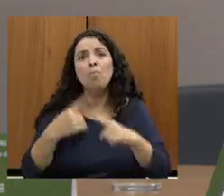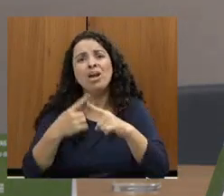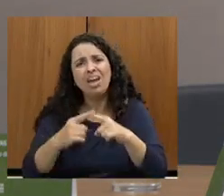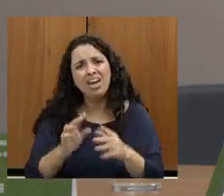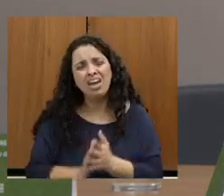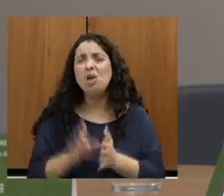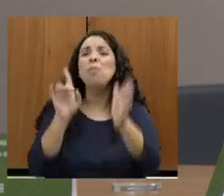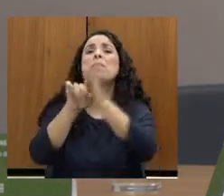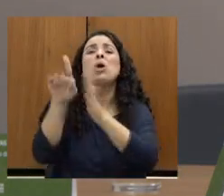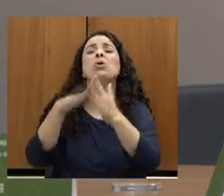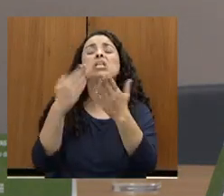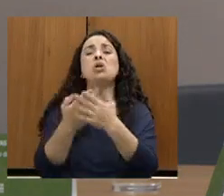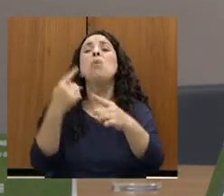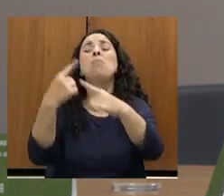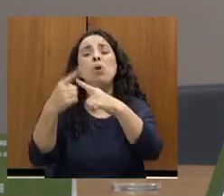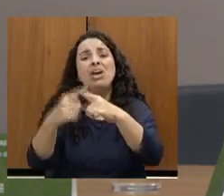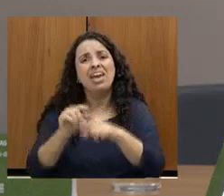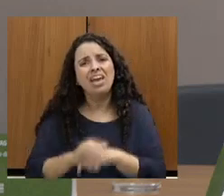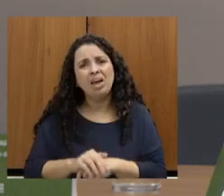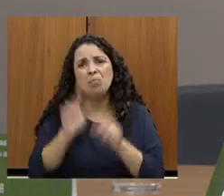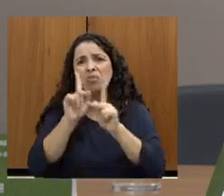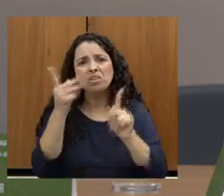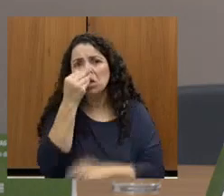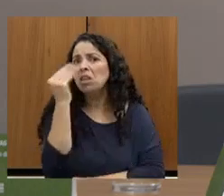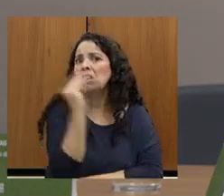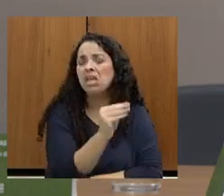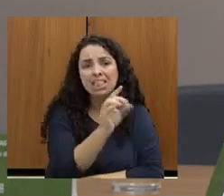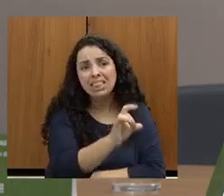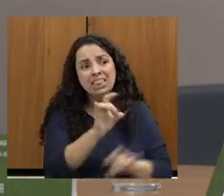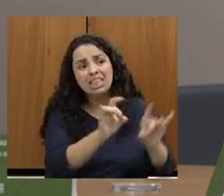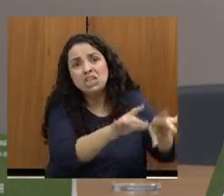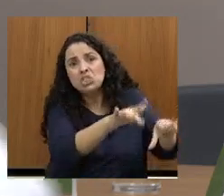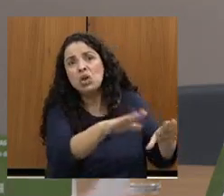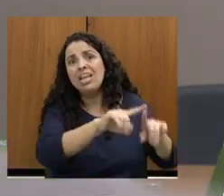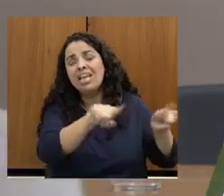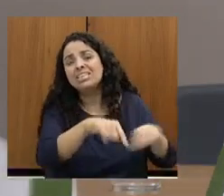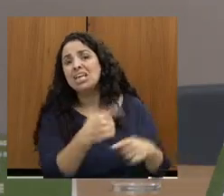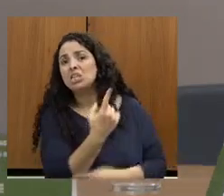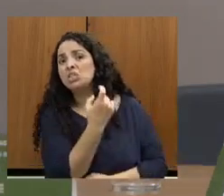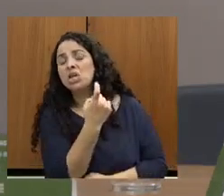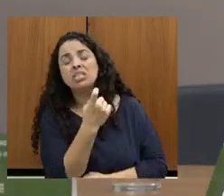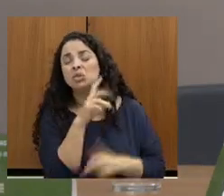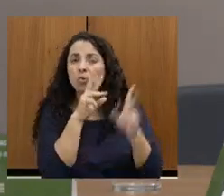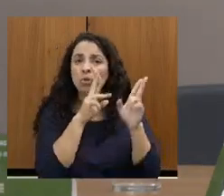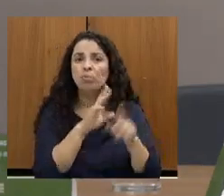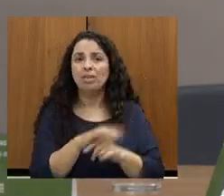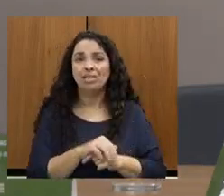Ele foi deixado sozinho na sala, dormindo. E aí,